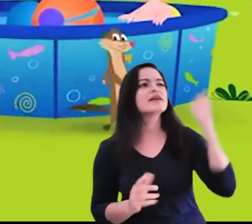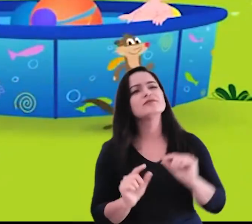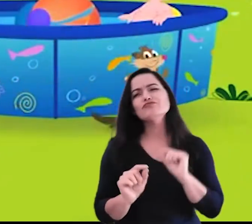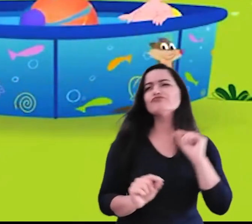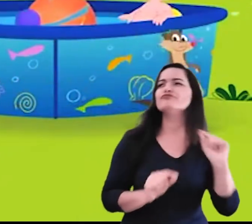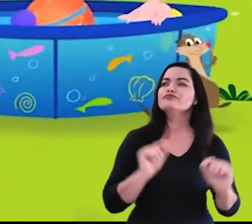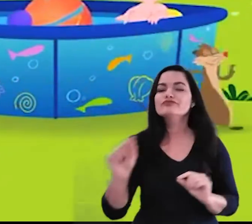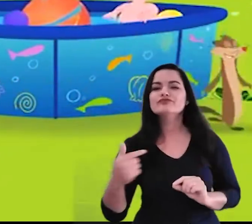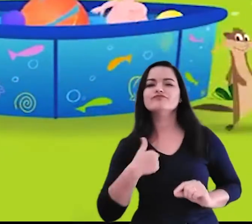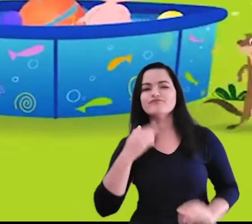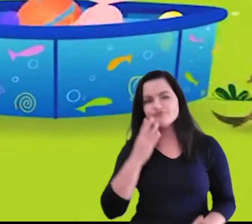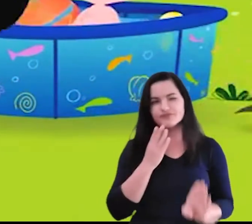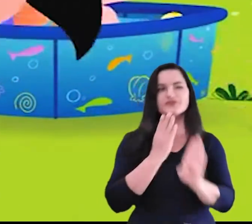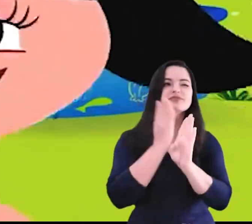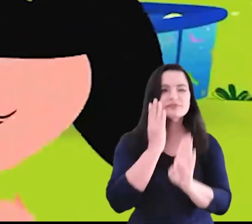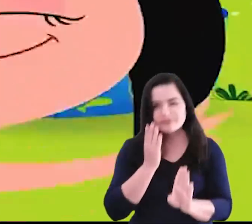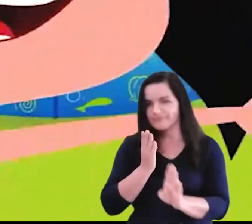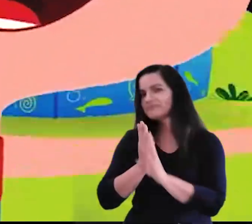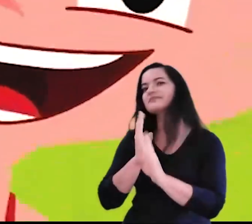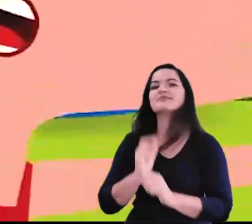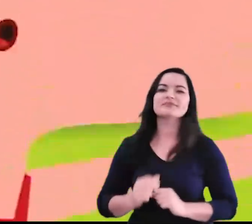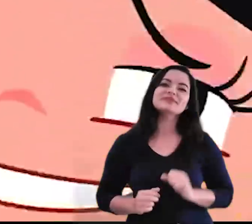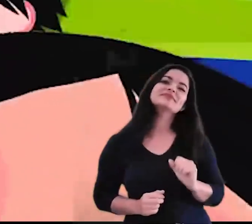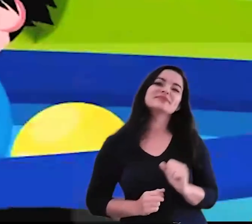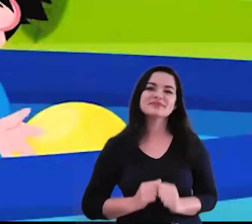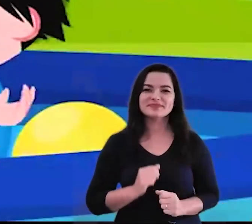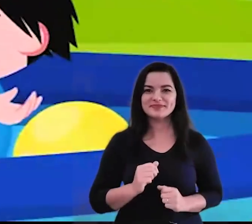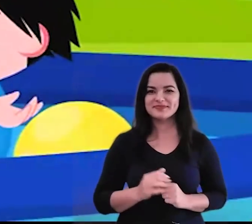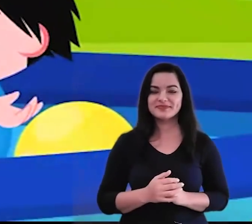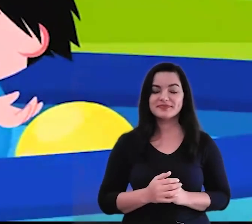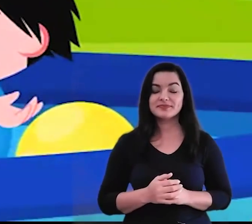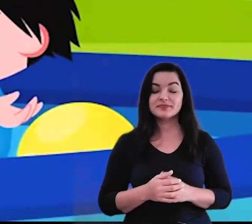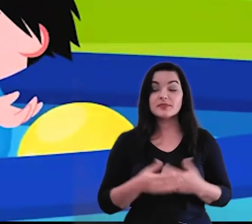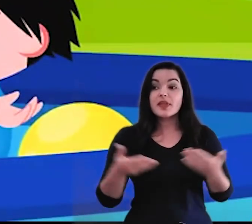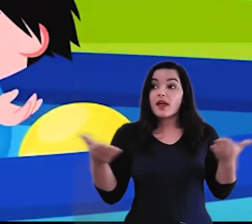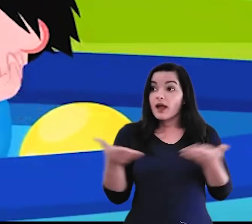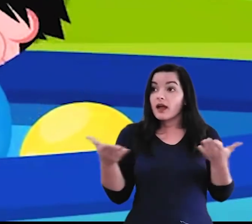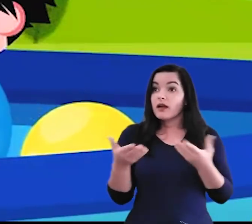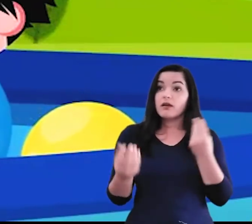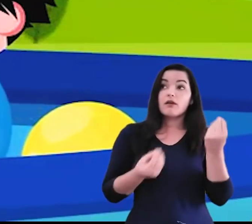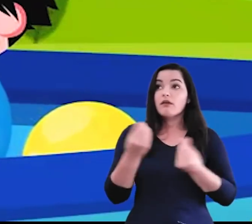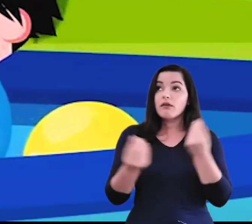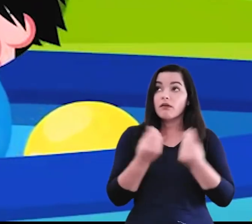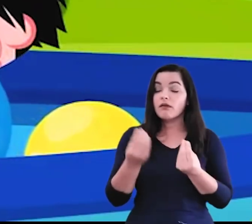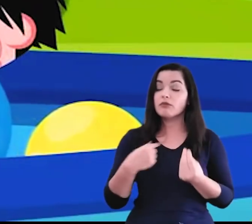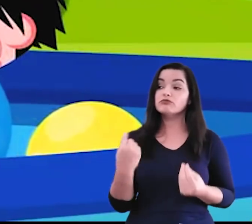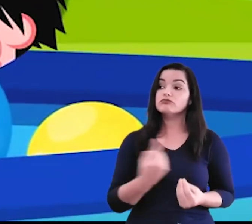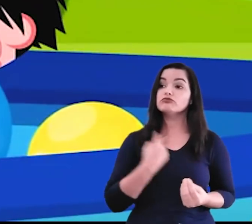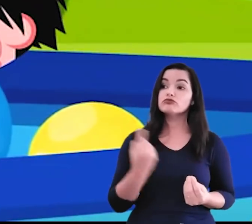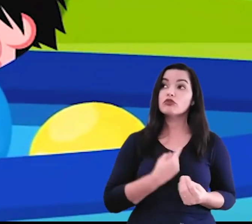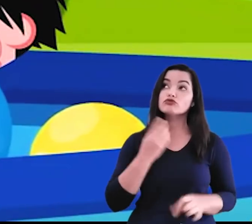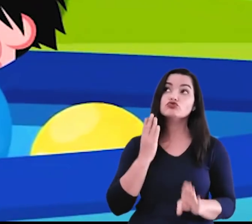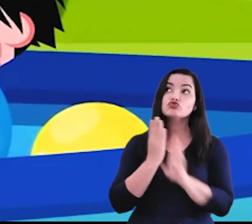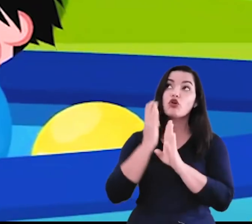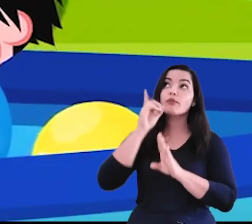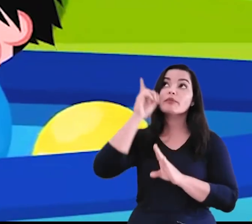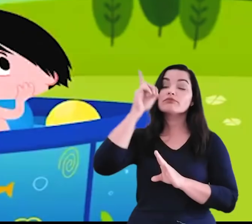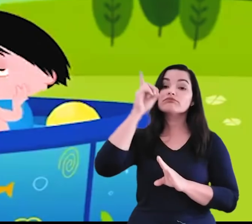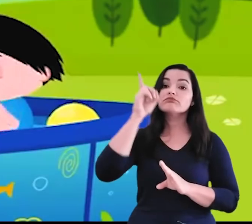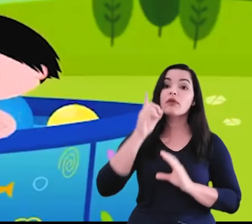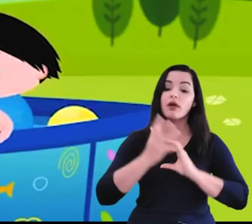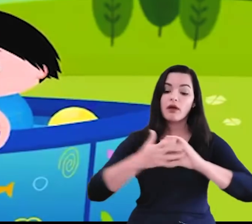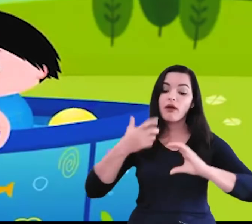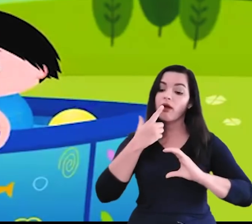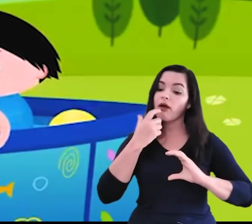tá acontecendo eu vou descobrir. E agora? Como a gente vai fazer pra descobrir se tem água em